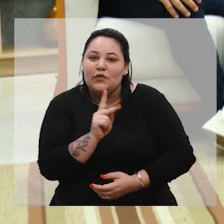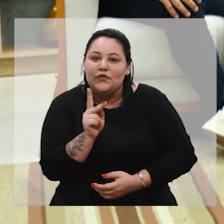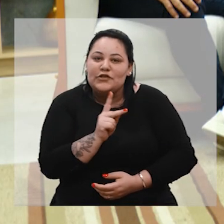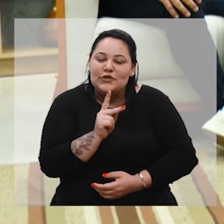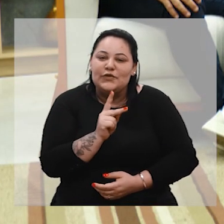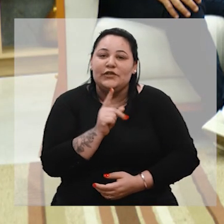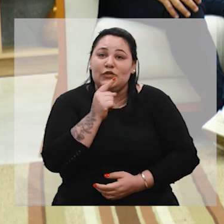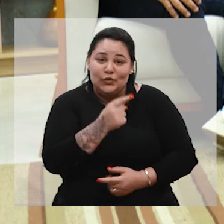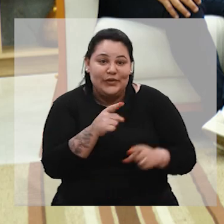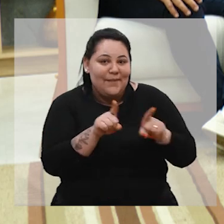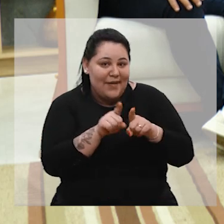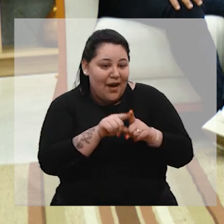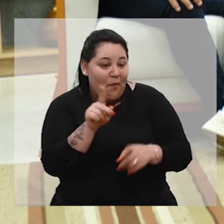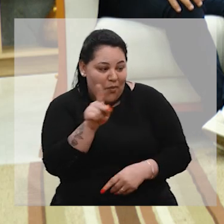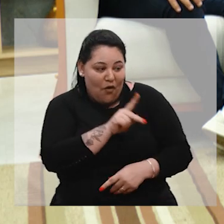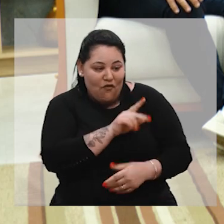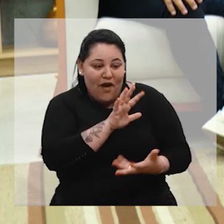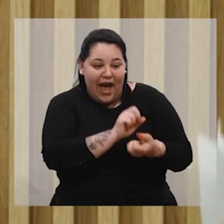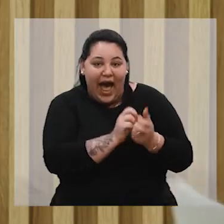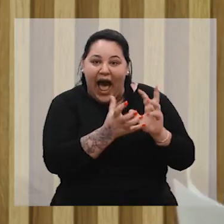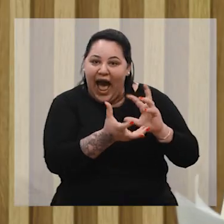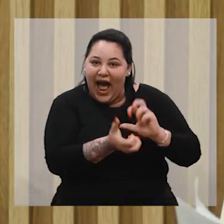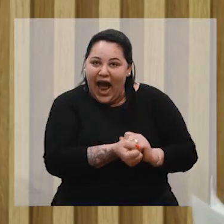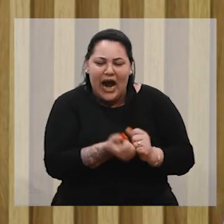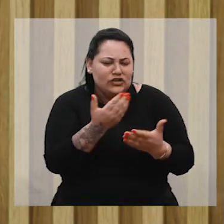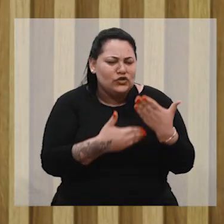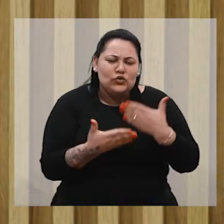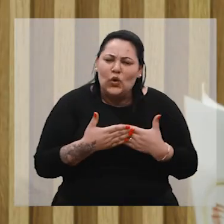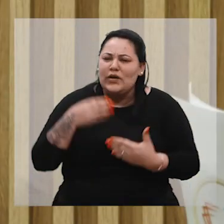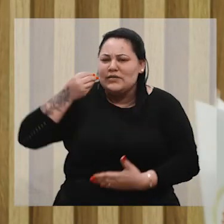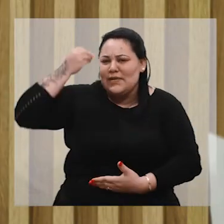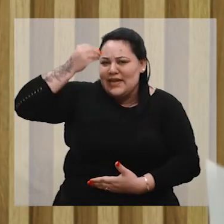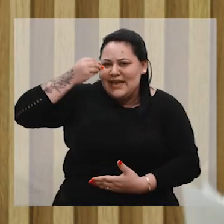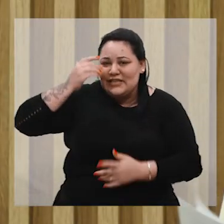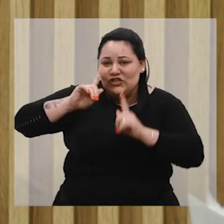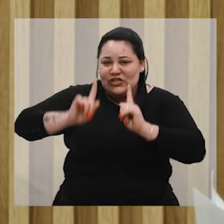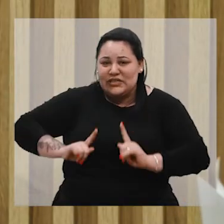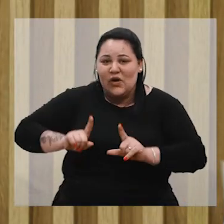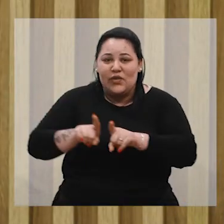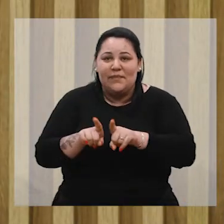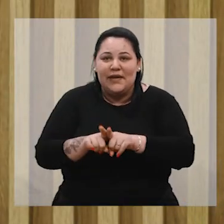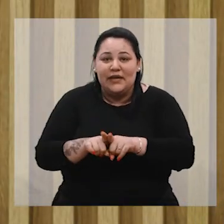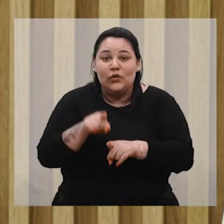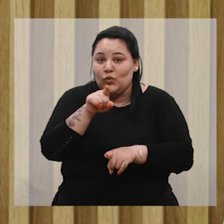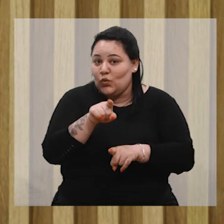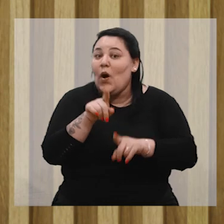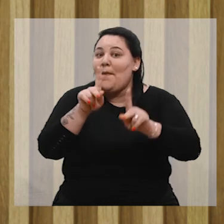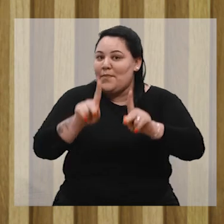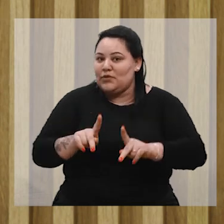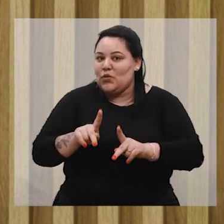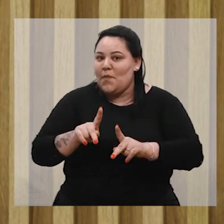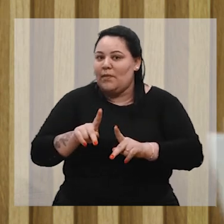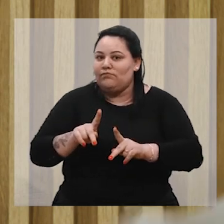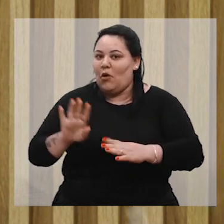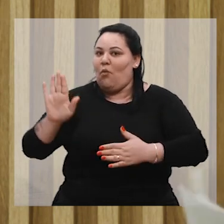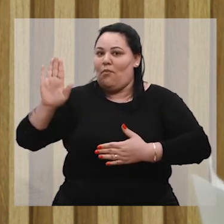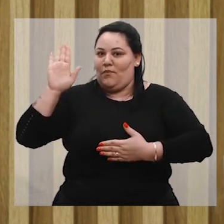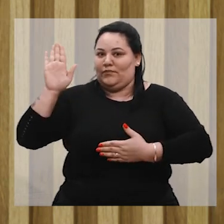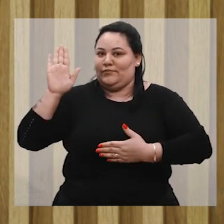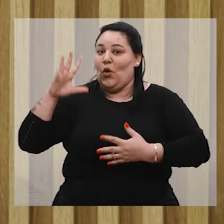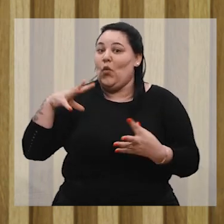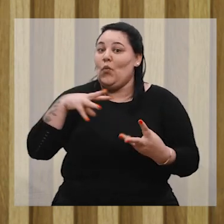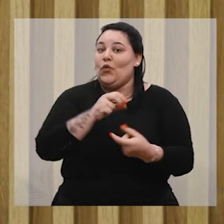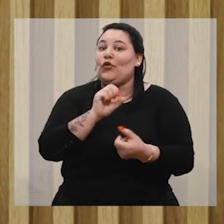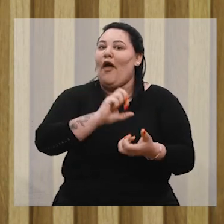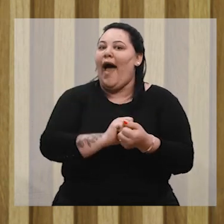como a Andiara, além de professora de artes, né, e toda a experiência de gestão, é uma pessoa